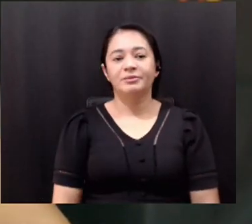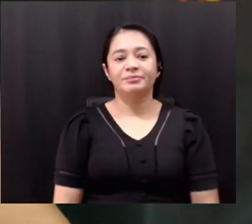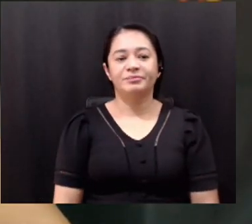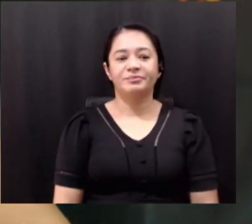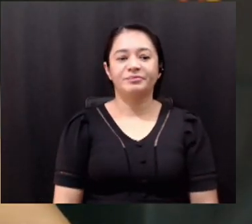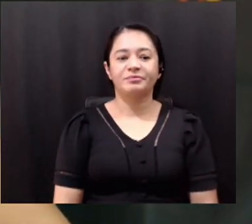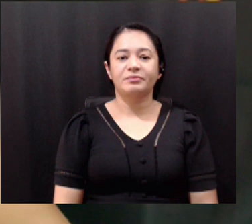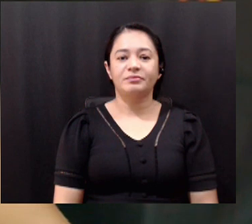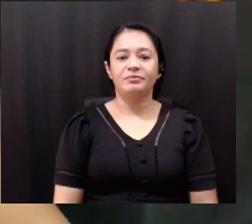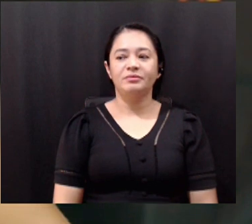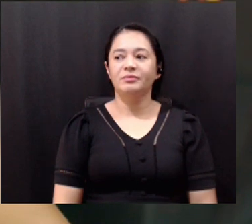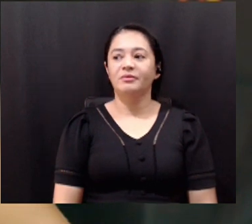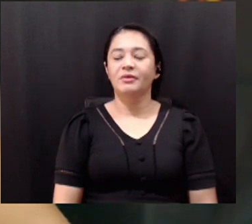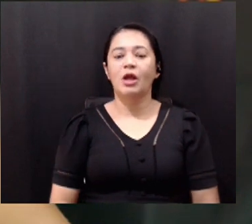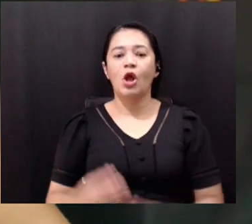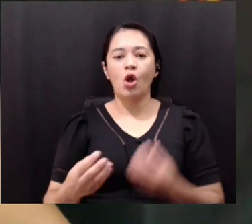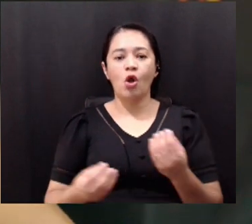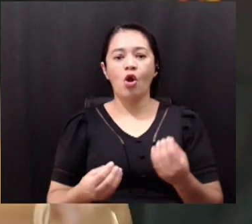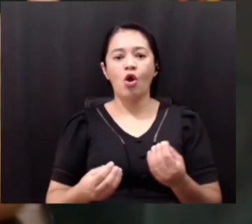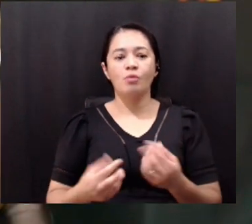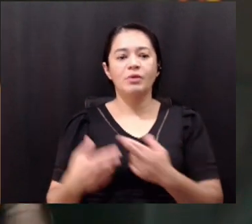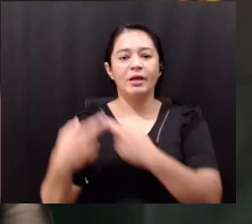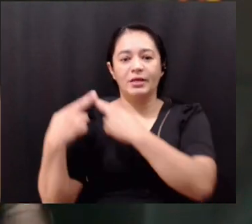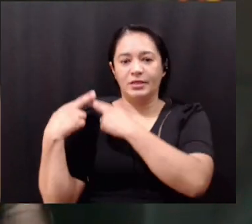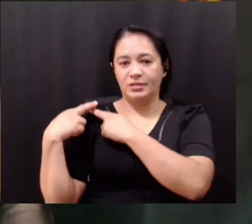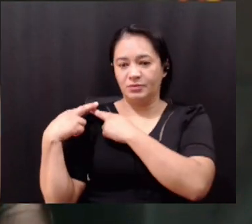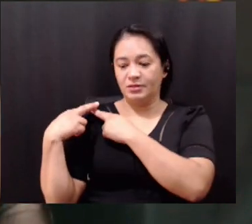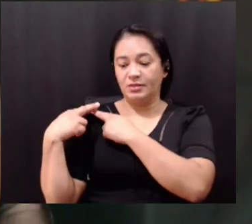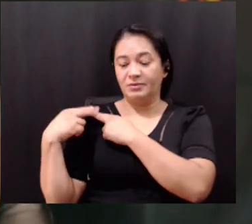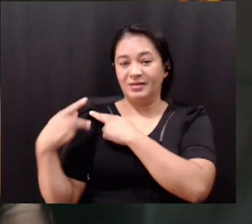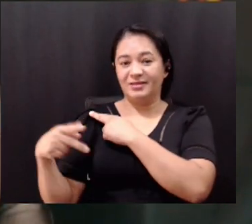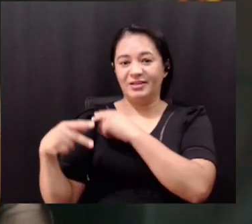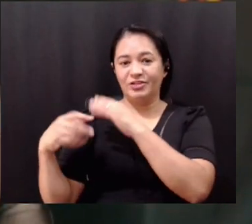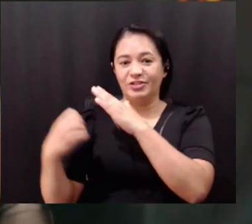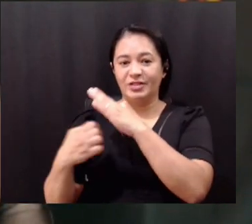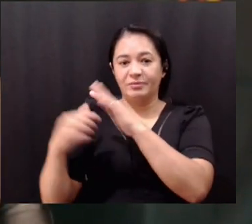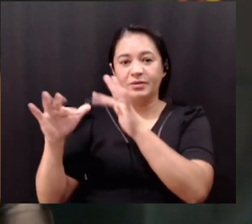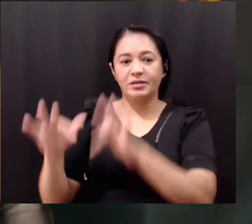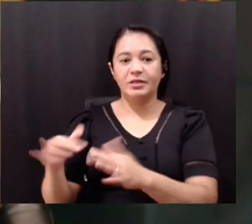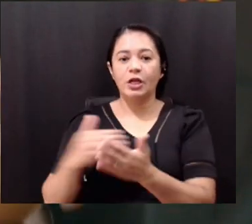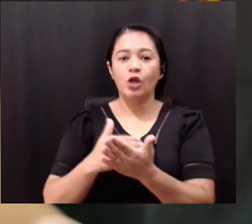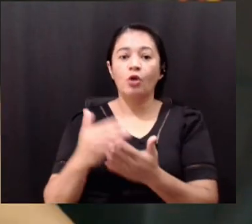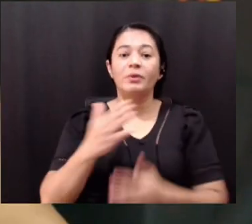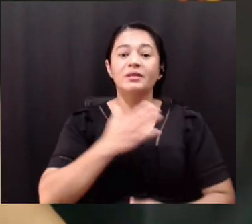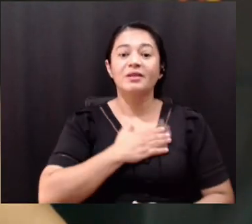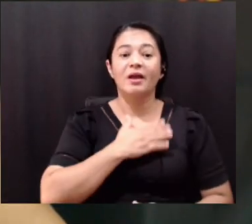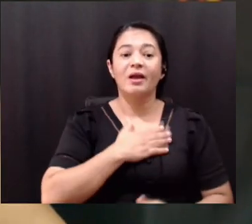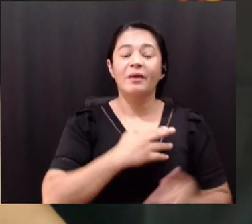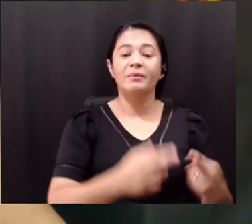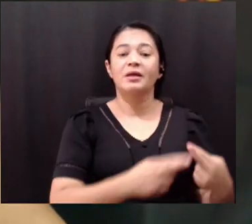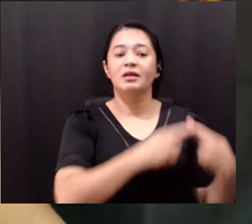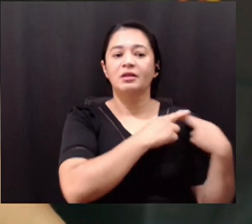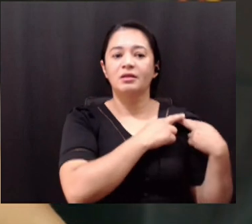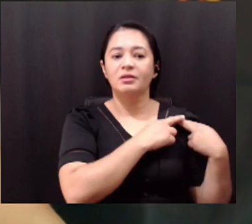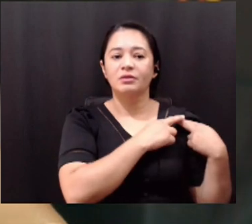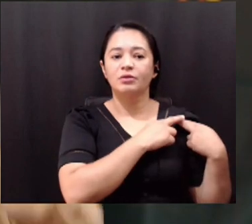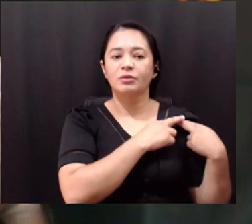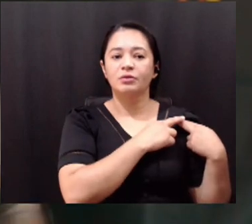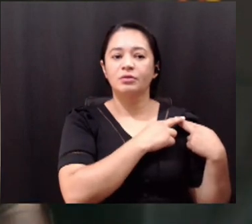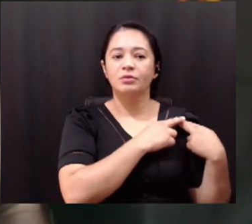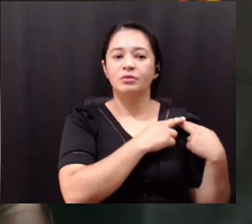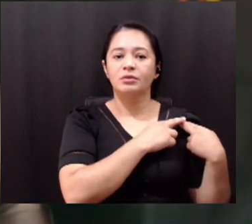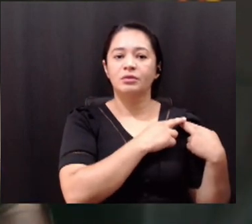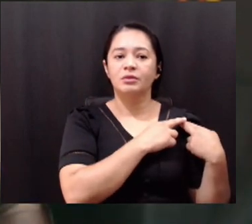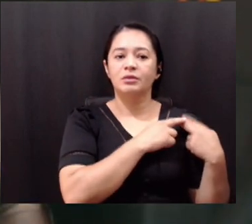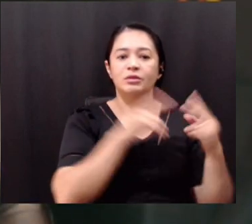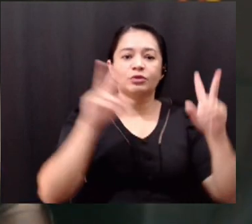termina a responsabilidade da empresa e começa a minha responsabilidade quanto ao seu equilíbrio emocional?